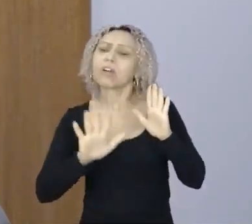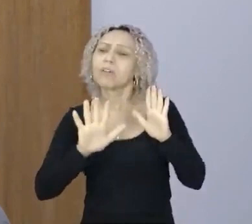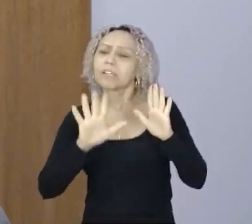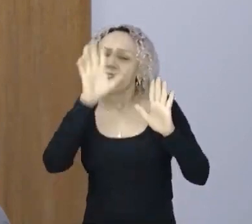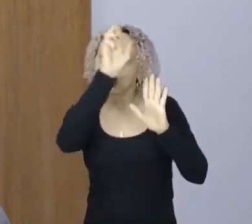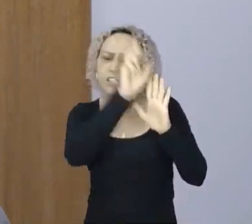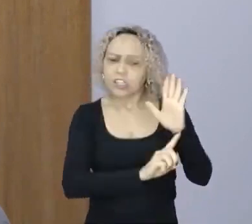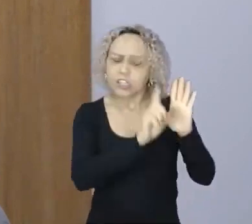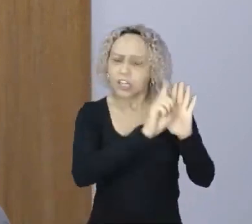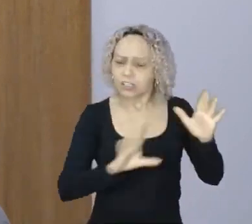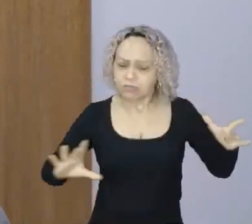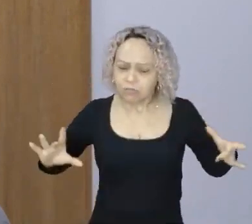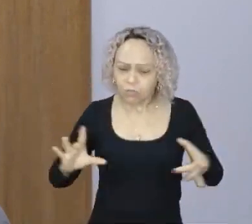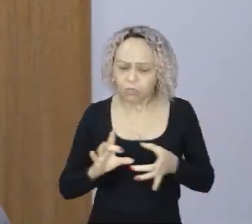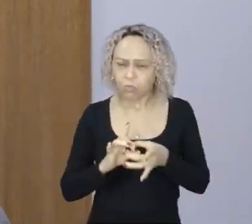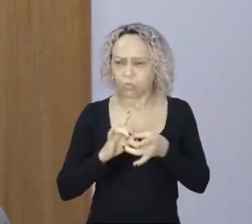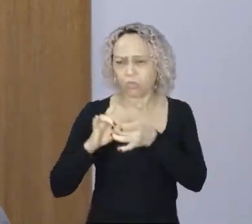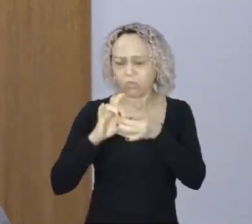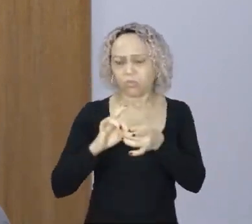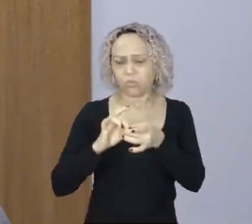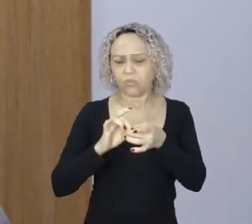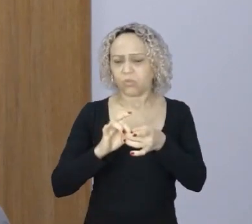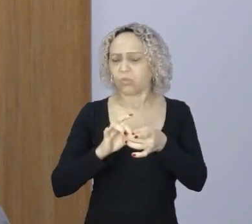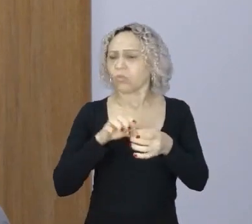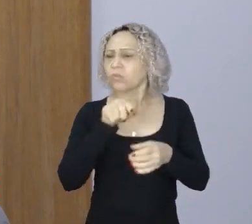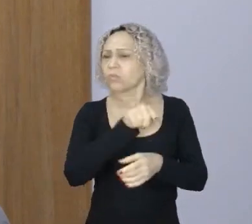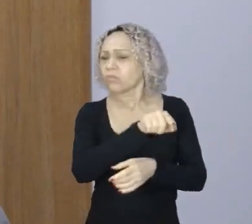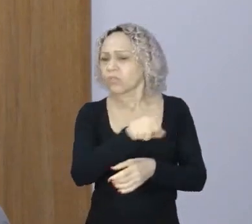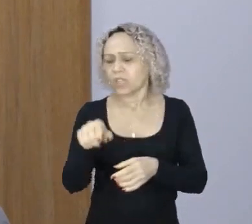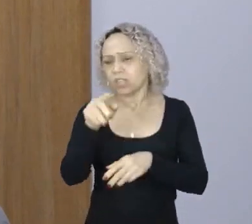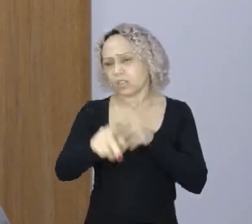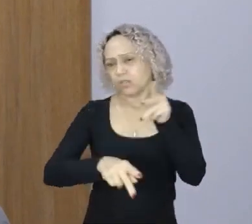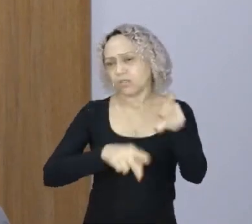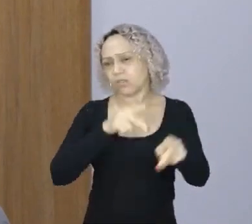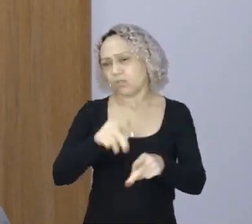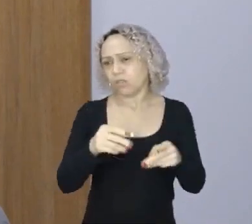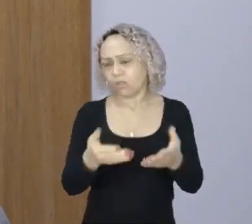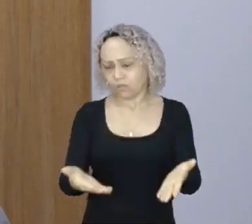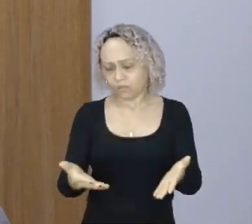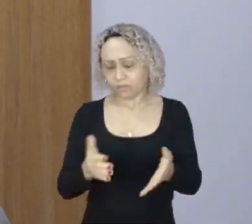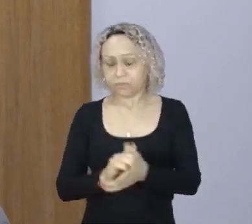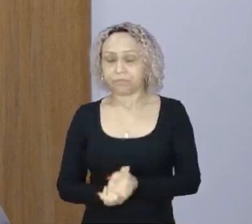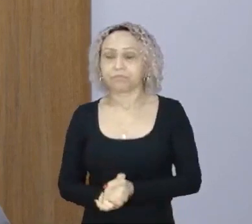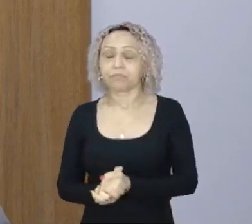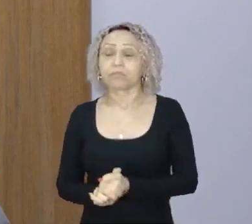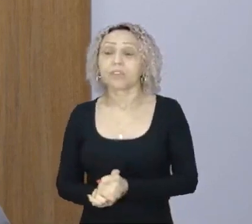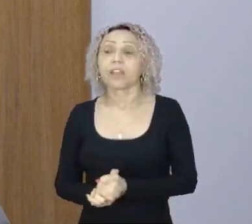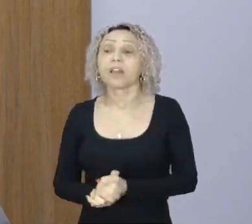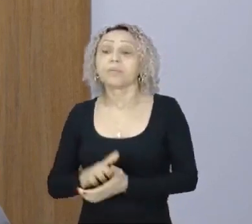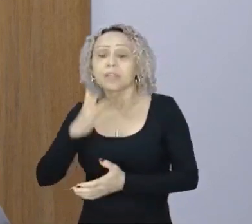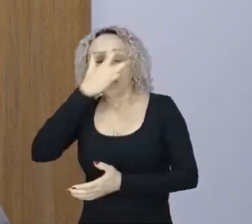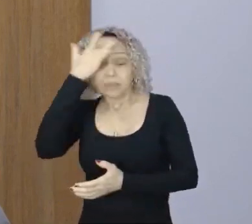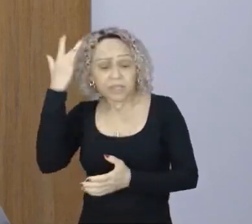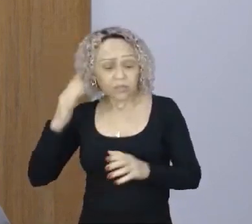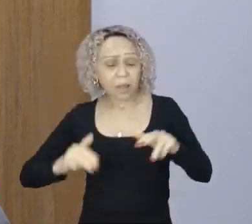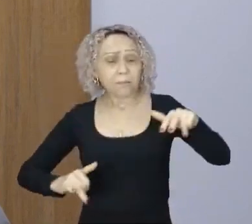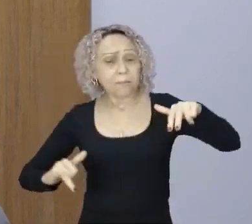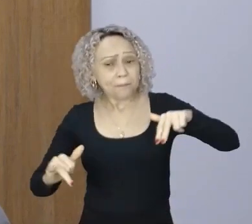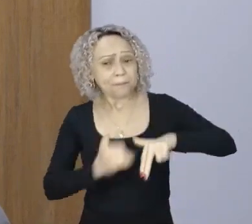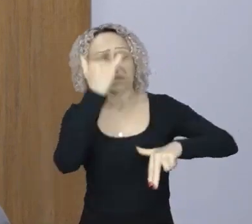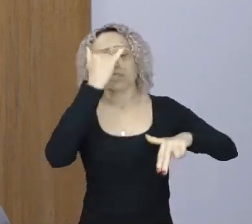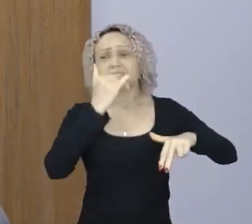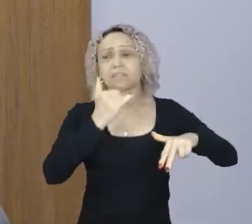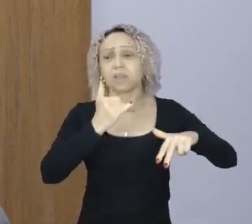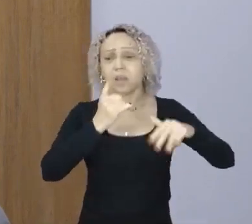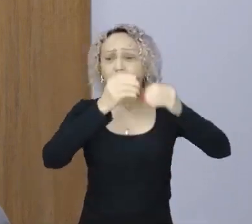dessa população. A aprovação da PNAB é reconhecer que o atingido e a atingida por barragem são sujeitos